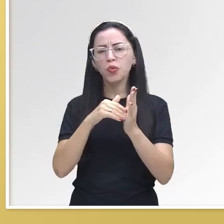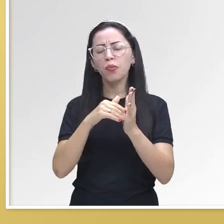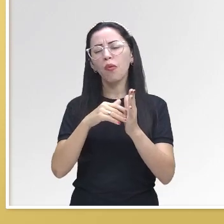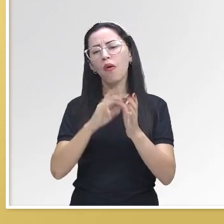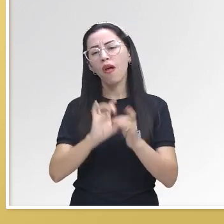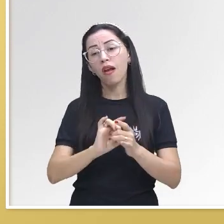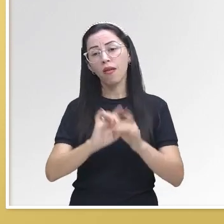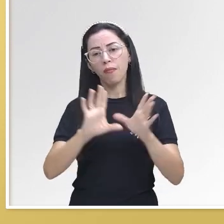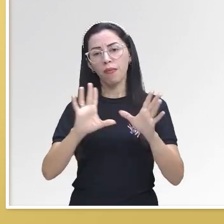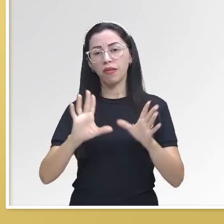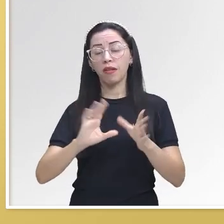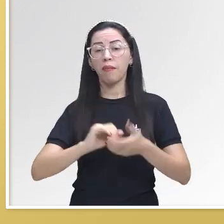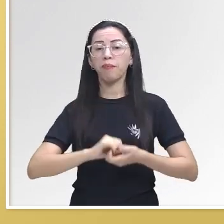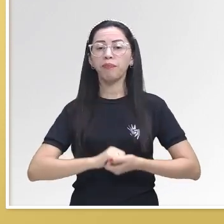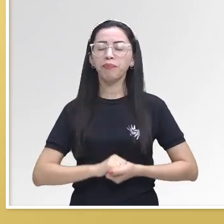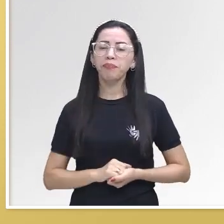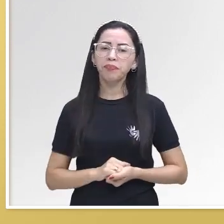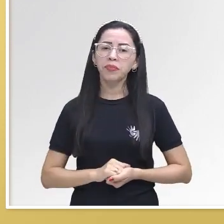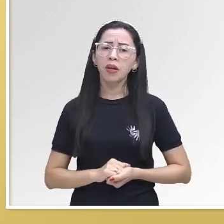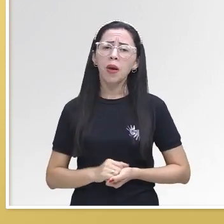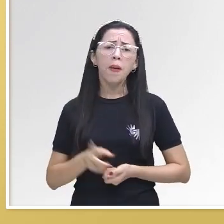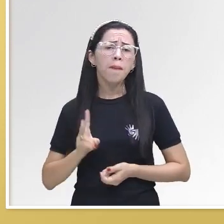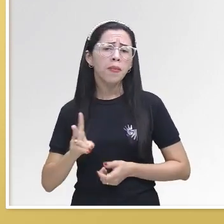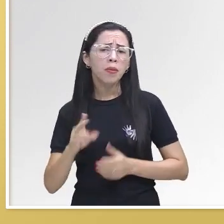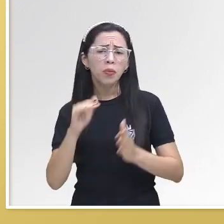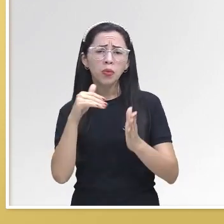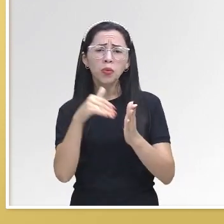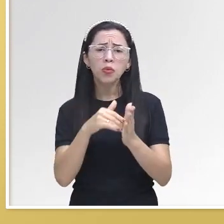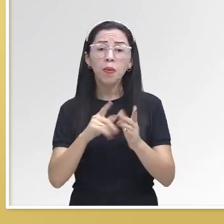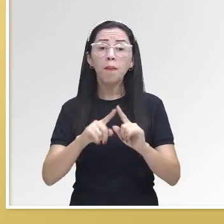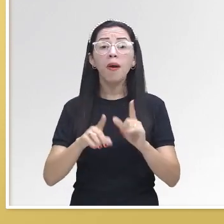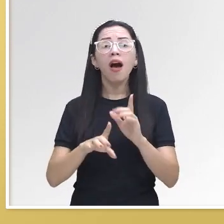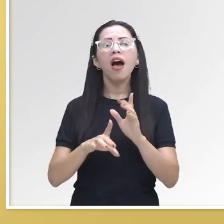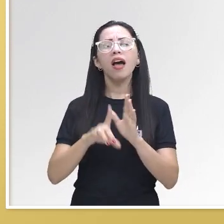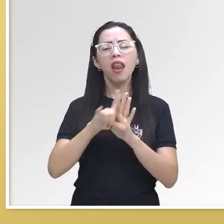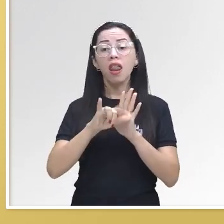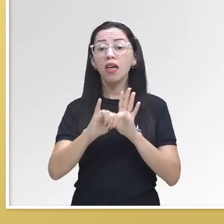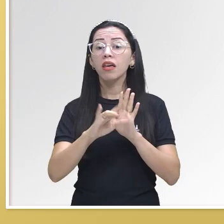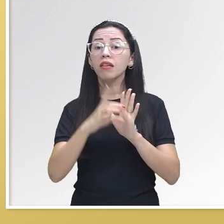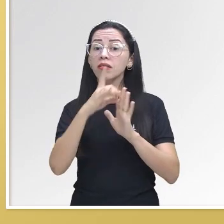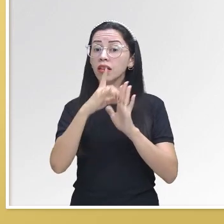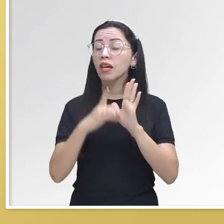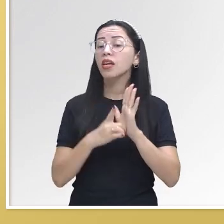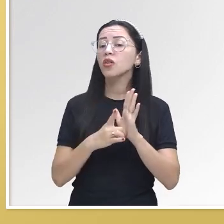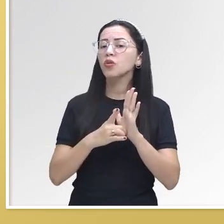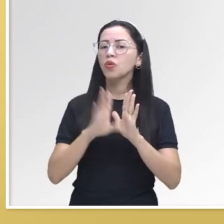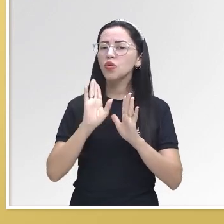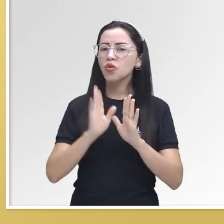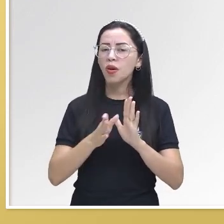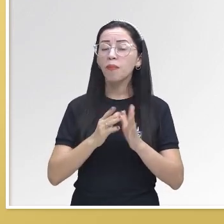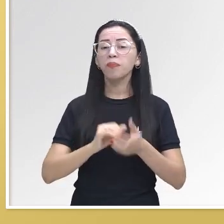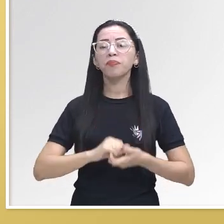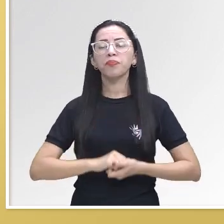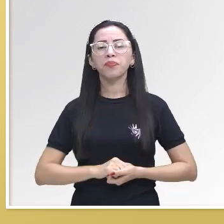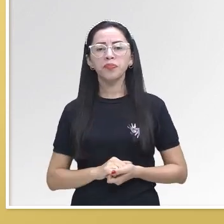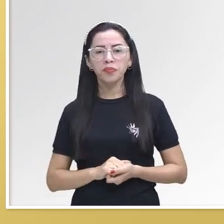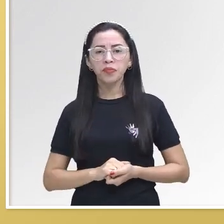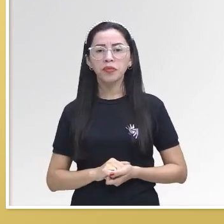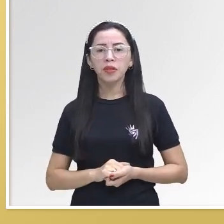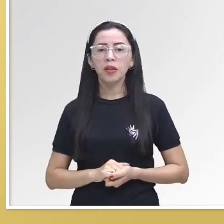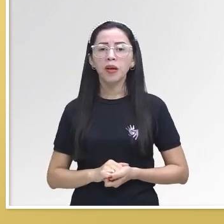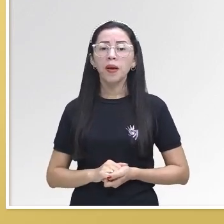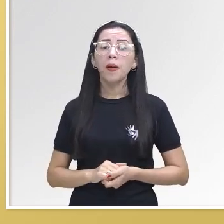tempo depois, mesmo que sendo o último, ela já foi decretada, ela já extinguiu a escravidão. Porém, ainda estamos nos